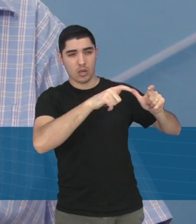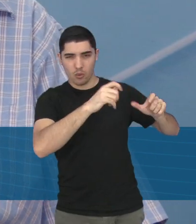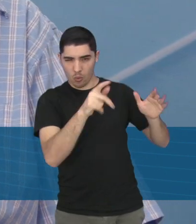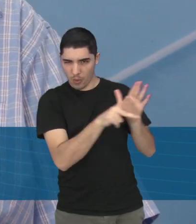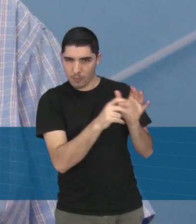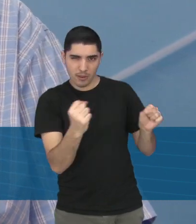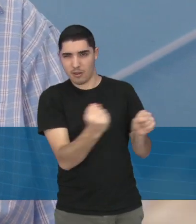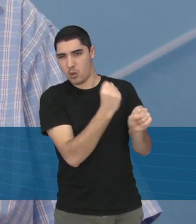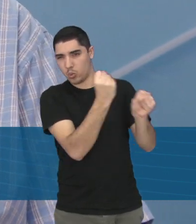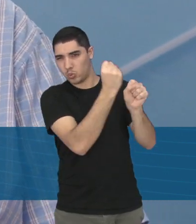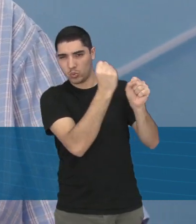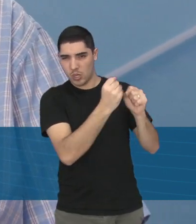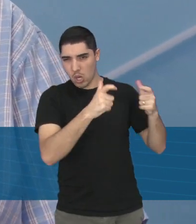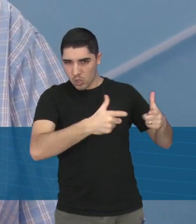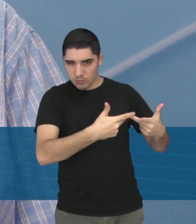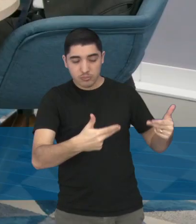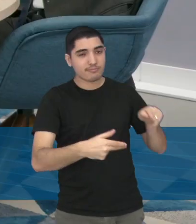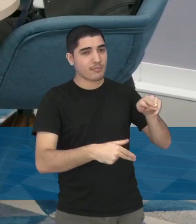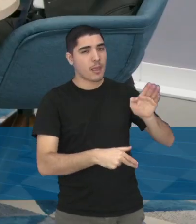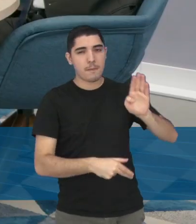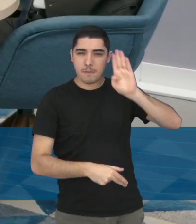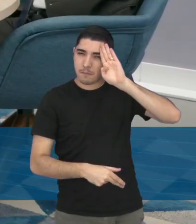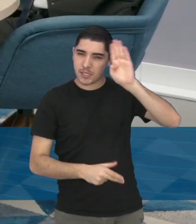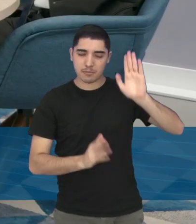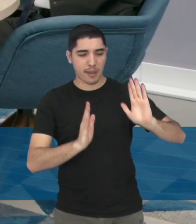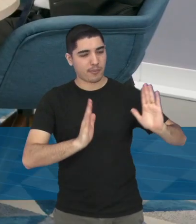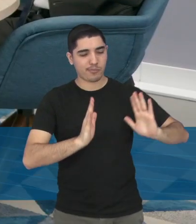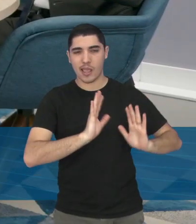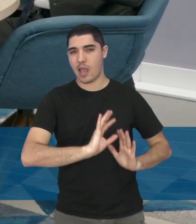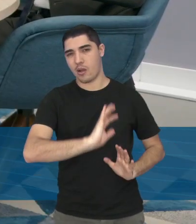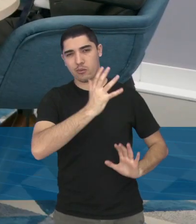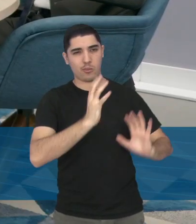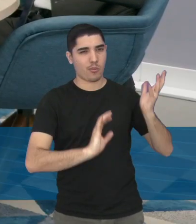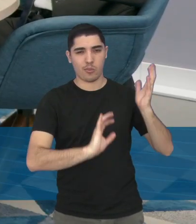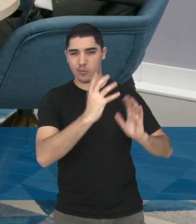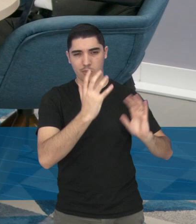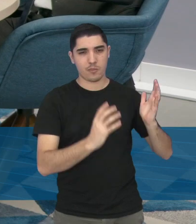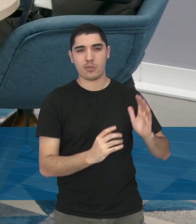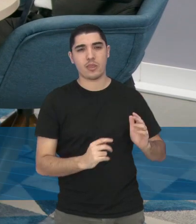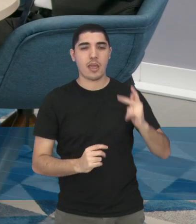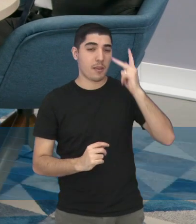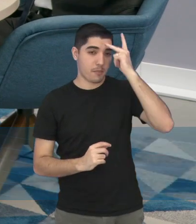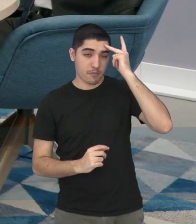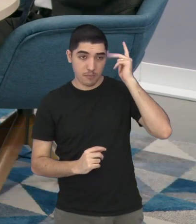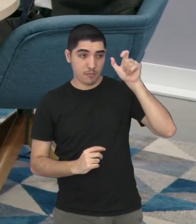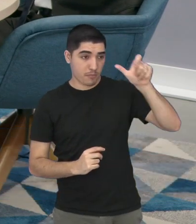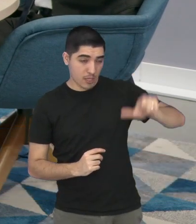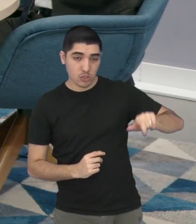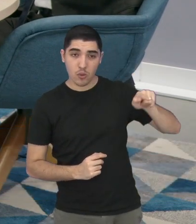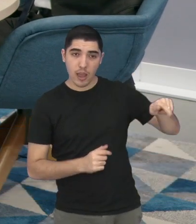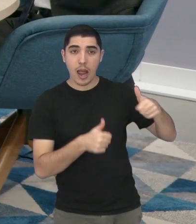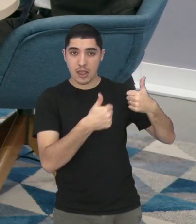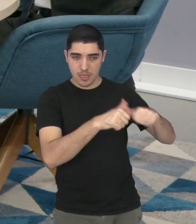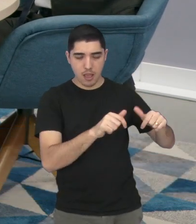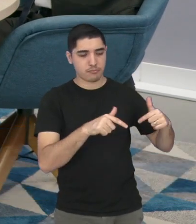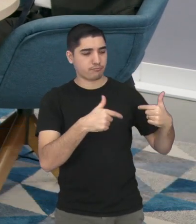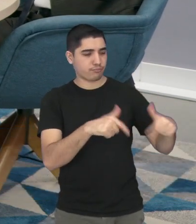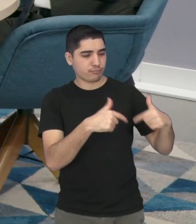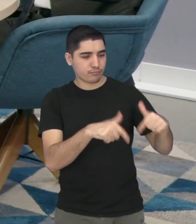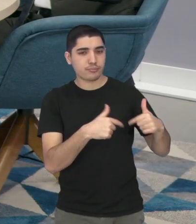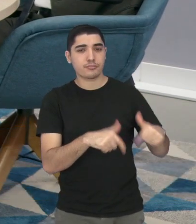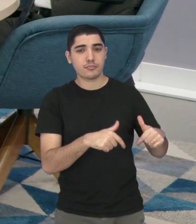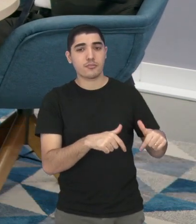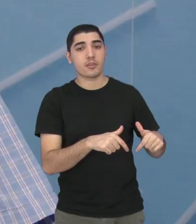pontuais, que vão determinado período, e vem aquela gama de pessoas para executar aqueles